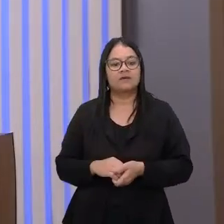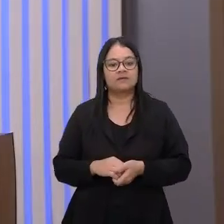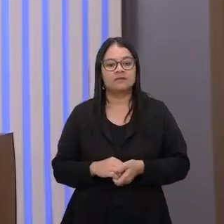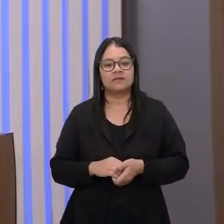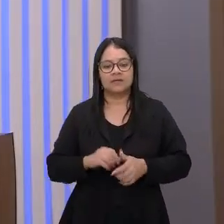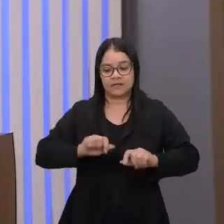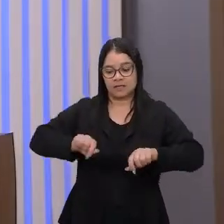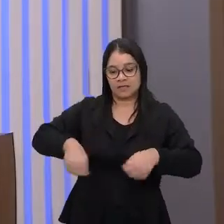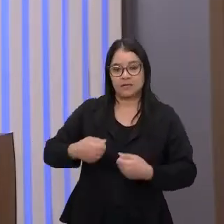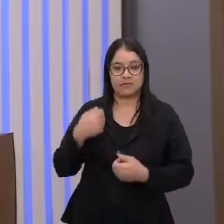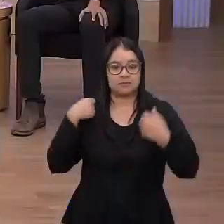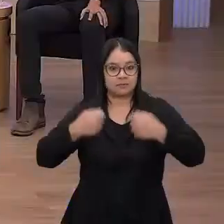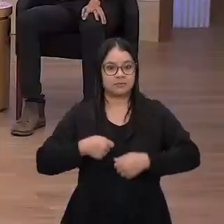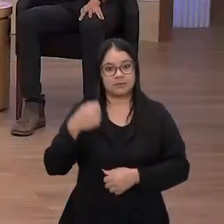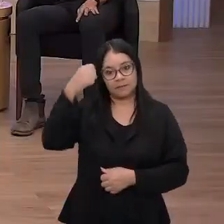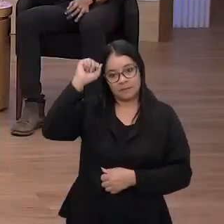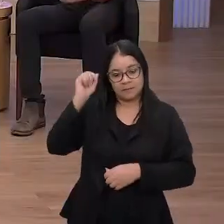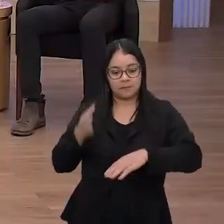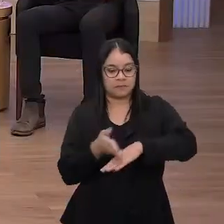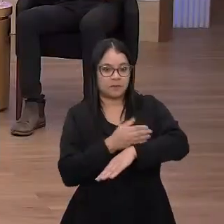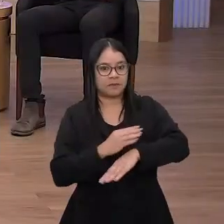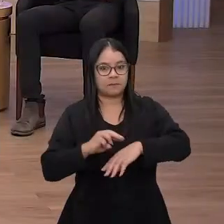calça preta e uma bota marrom.